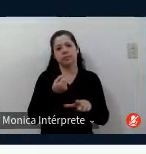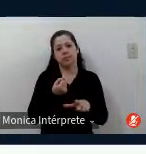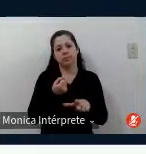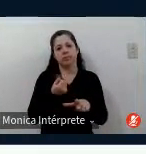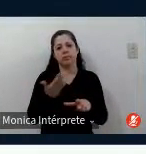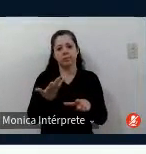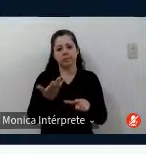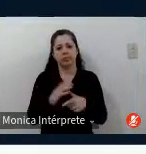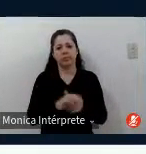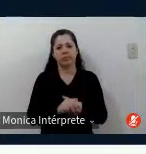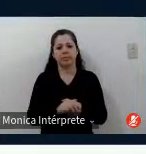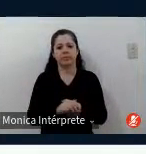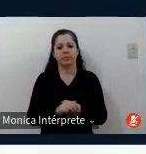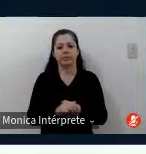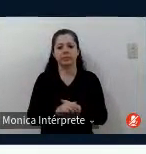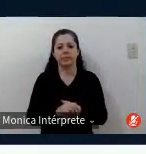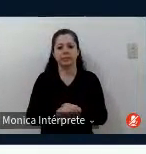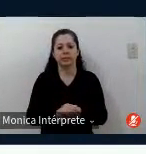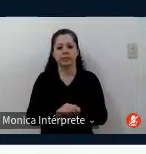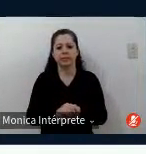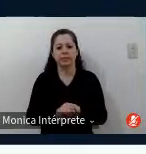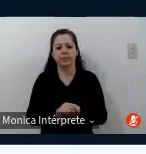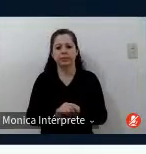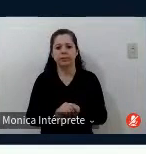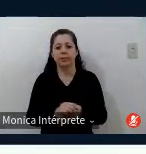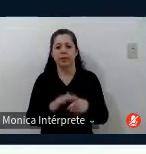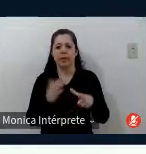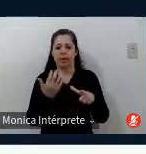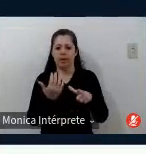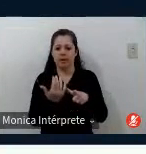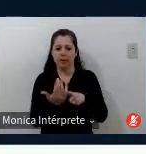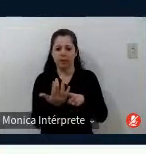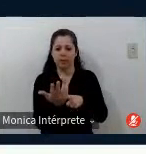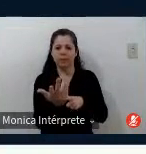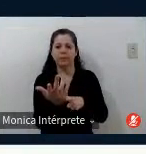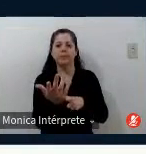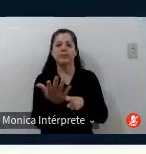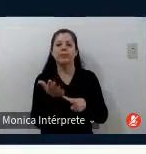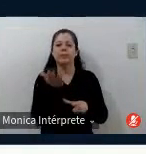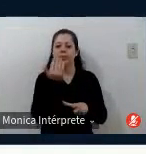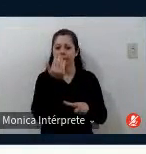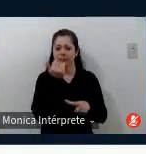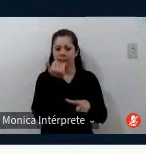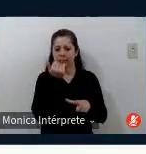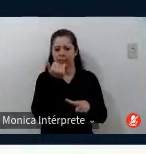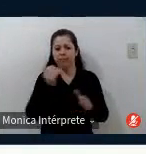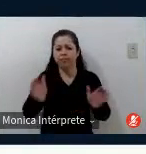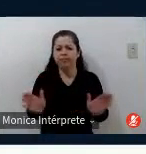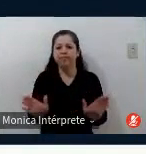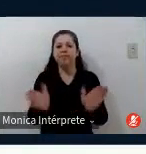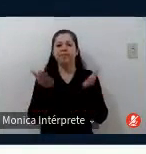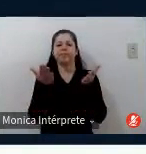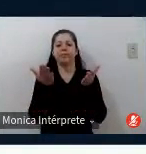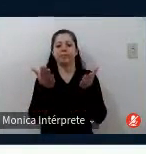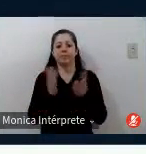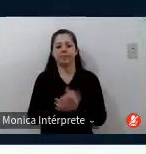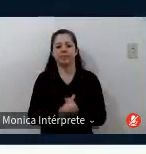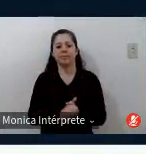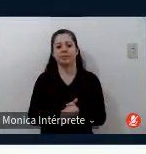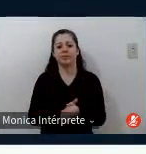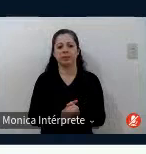as cadeias curtas, né, de produção e consumo, né, então nós poderemos